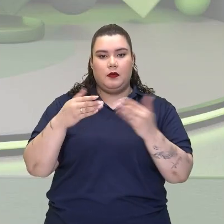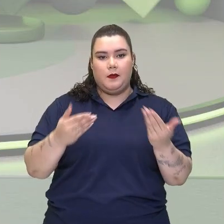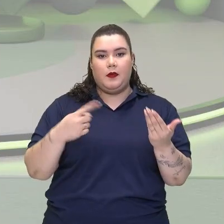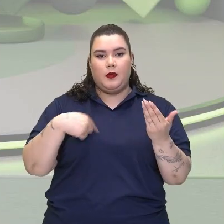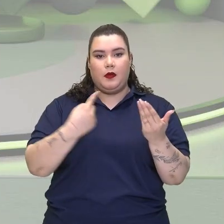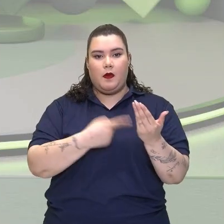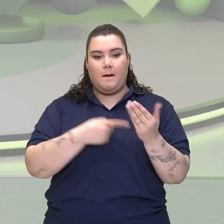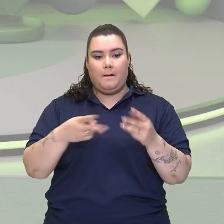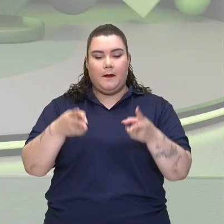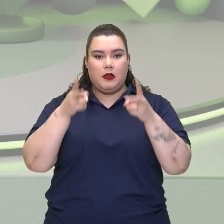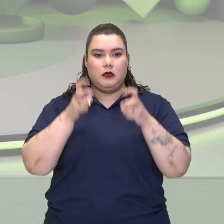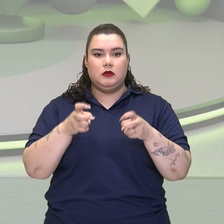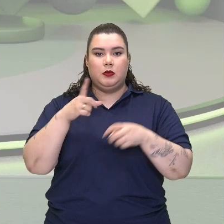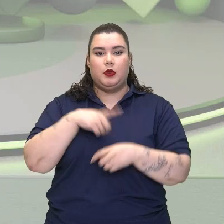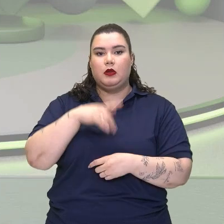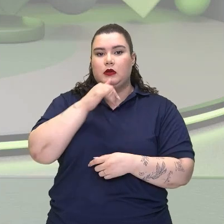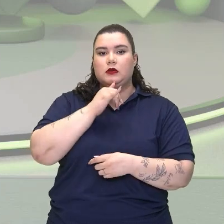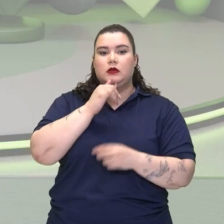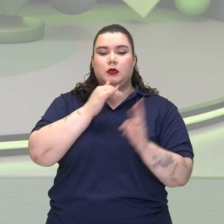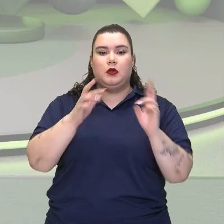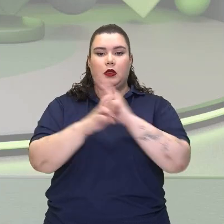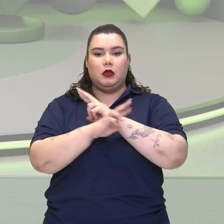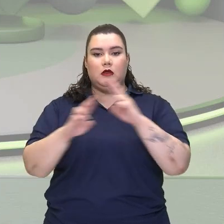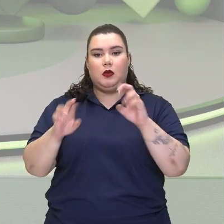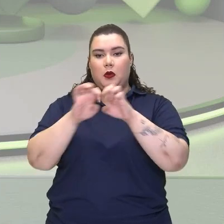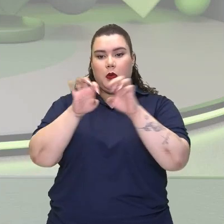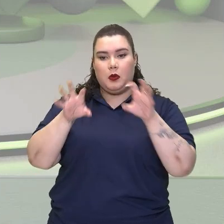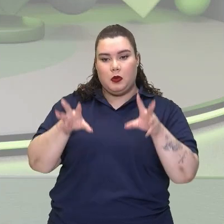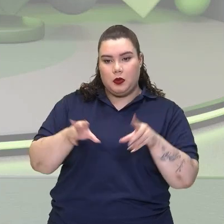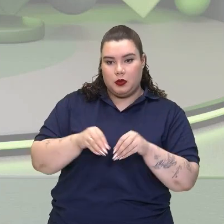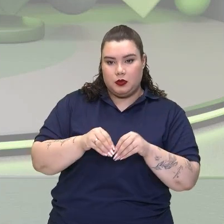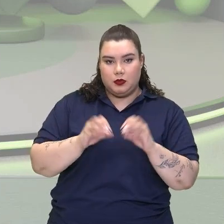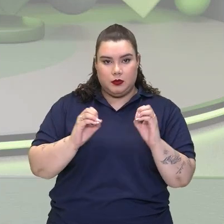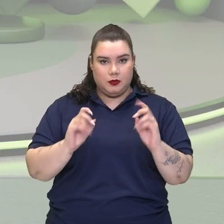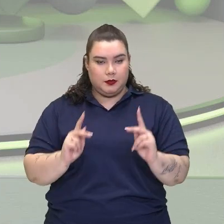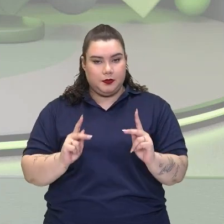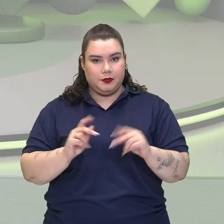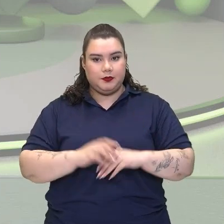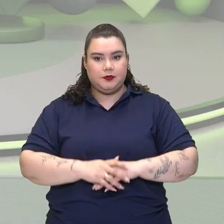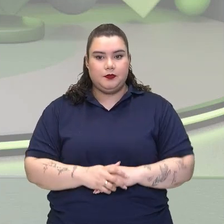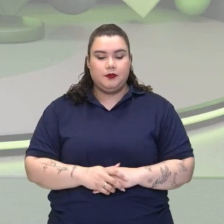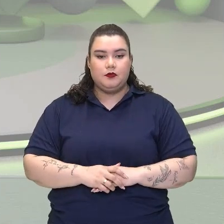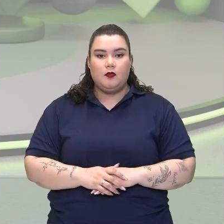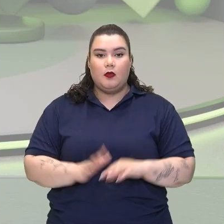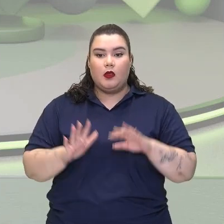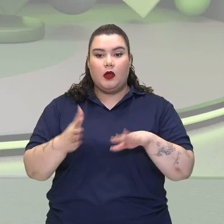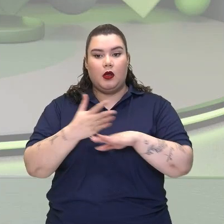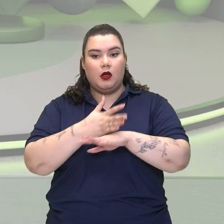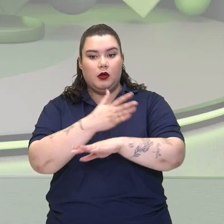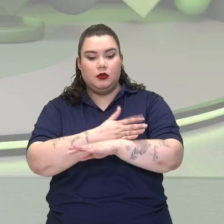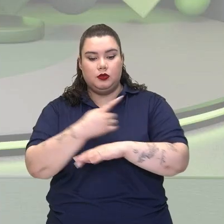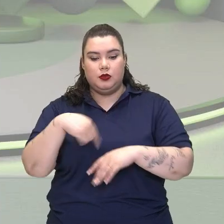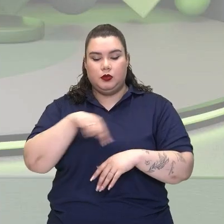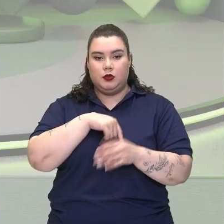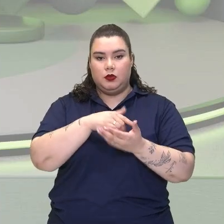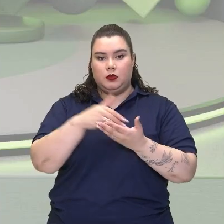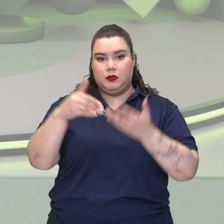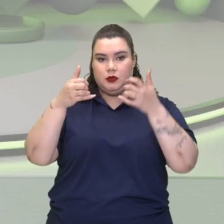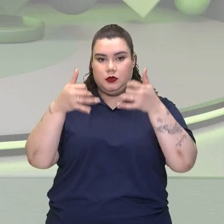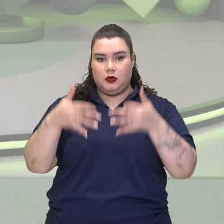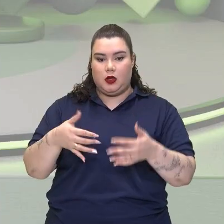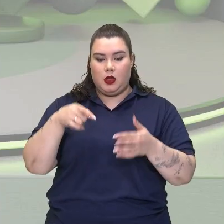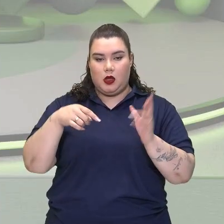observa exemplos de relações ecológicas, Então, antes de a gente falar dessas relações ecológicas que